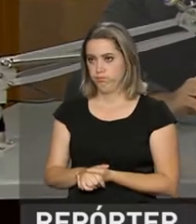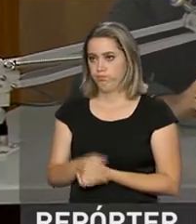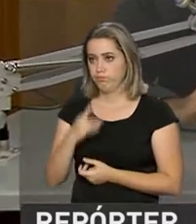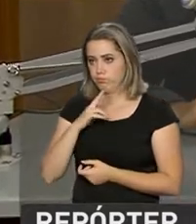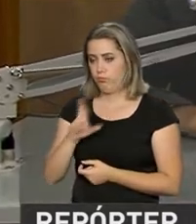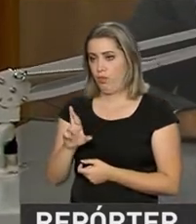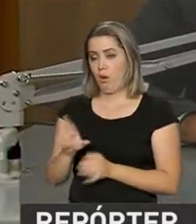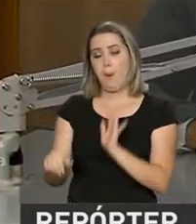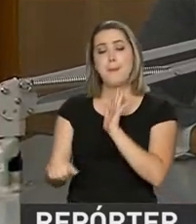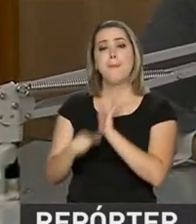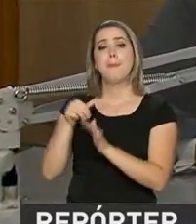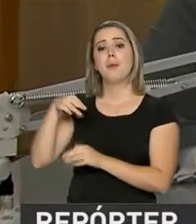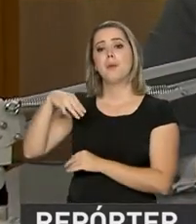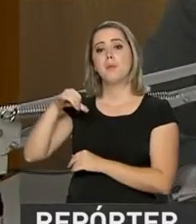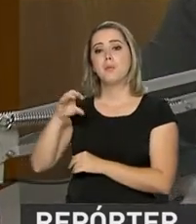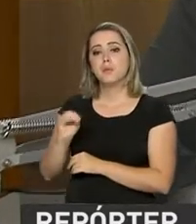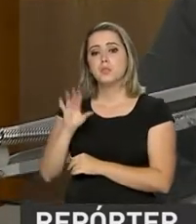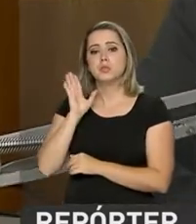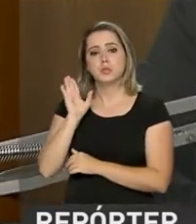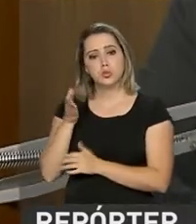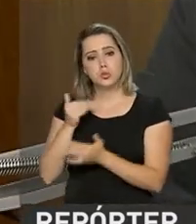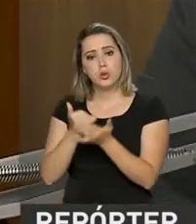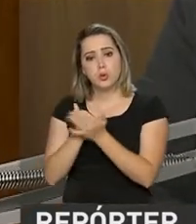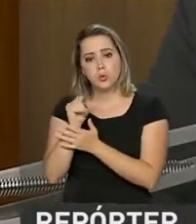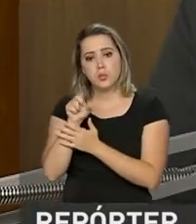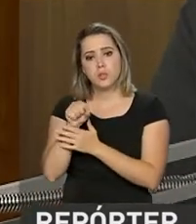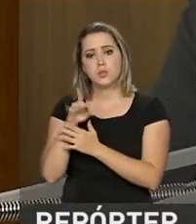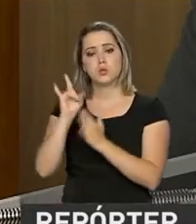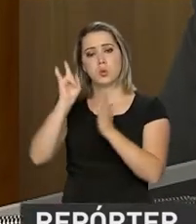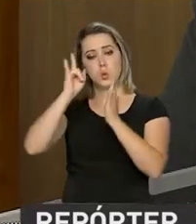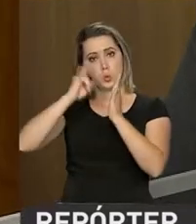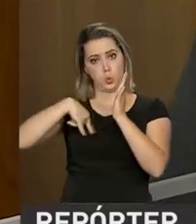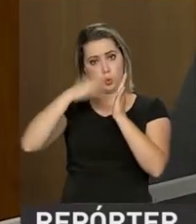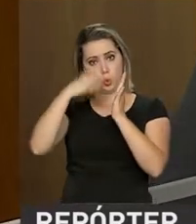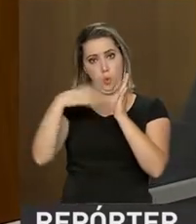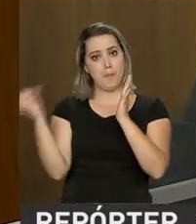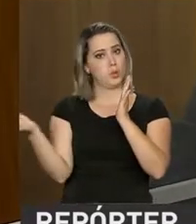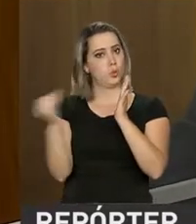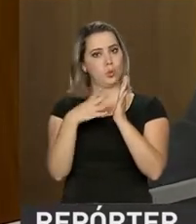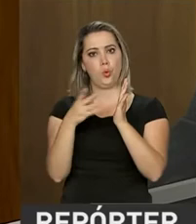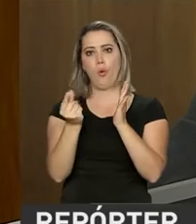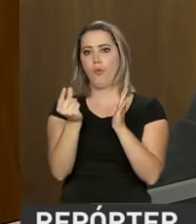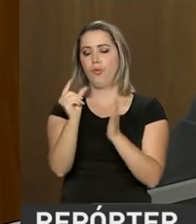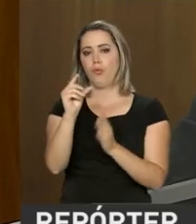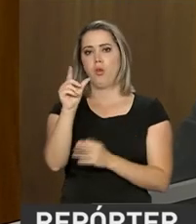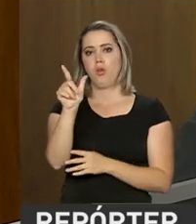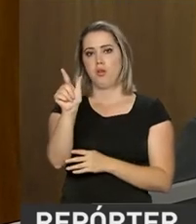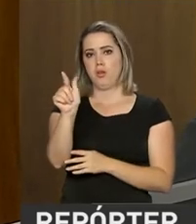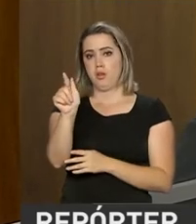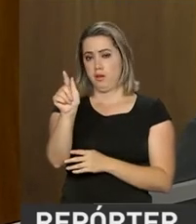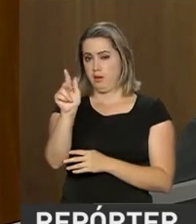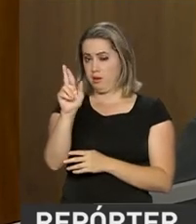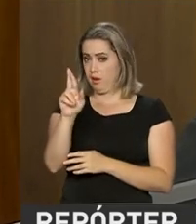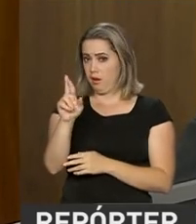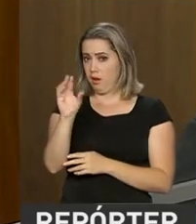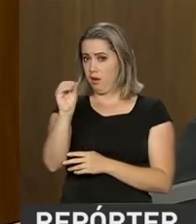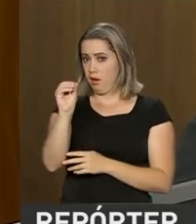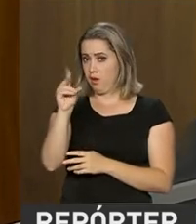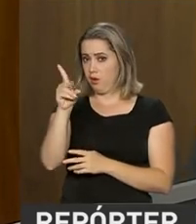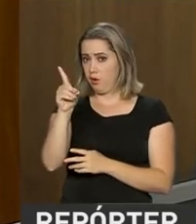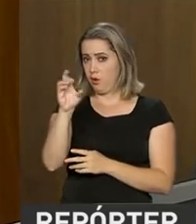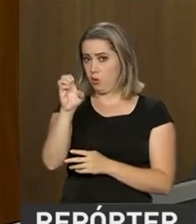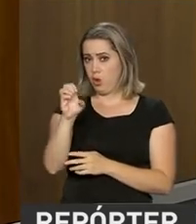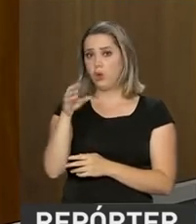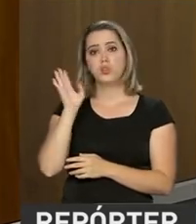maio as cadeiras já estão sendo emitidas com a impressão do qr code no seu verso nesses oito dias já contamos com cerca de